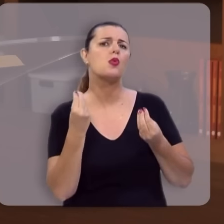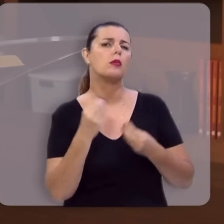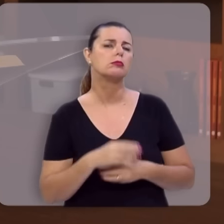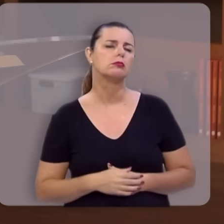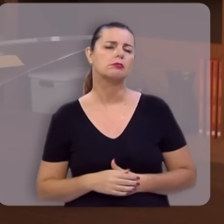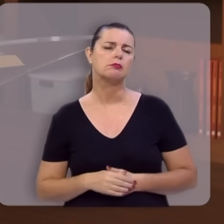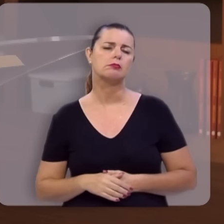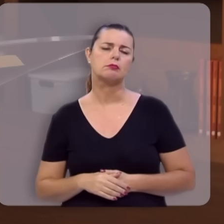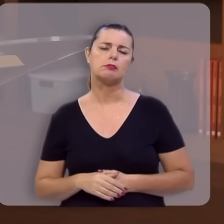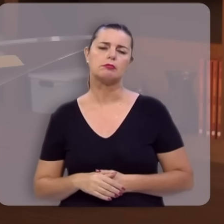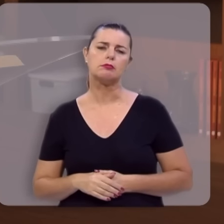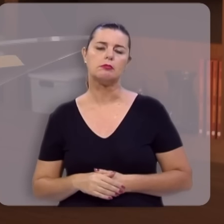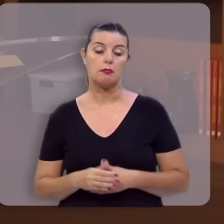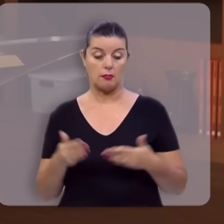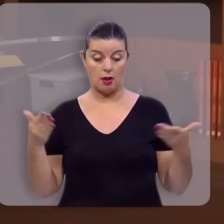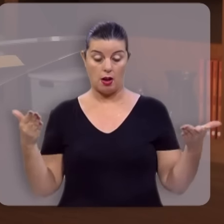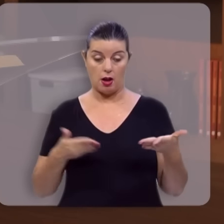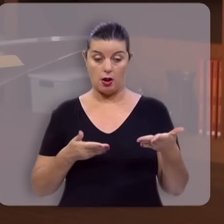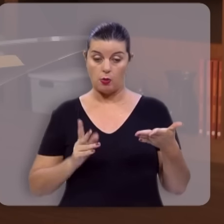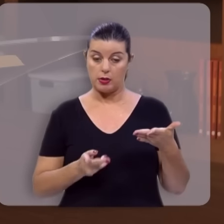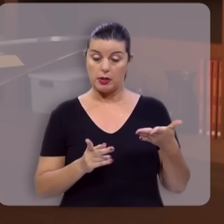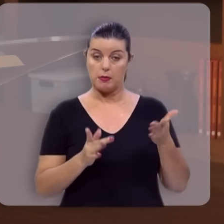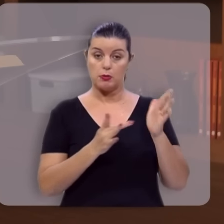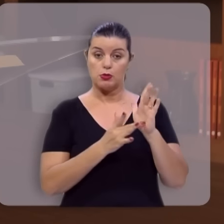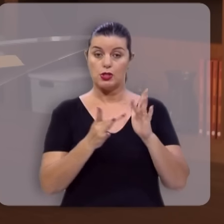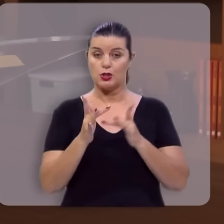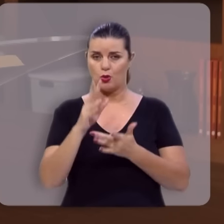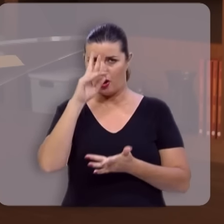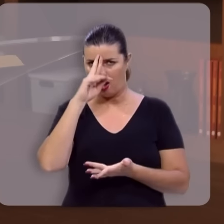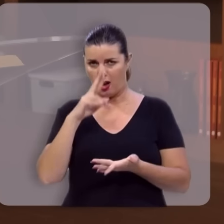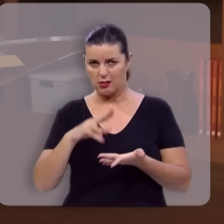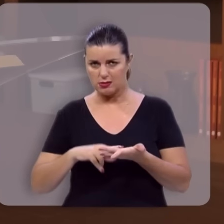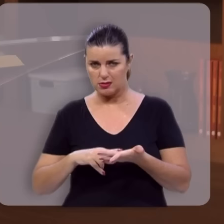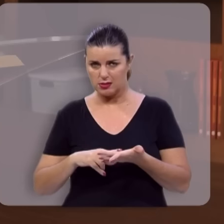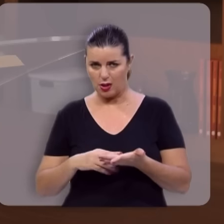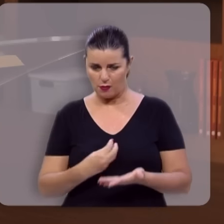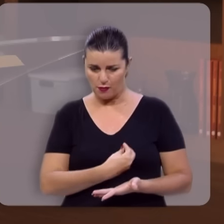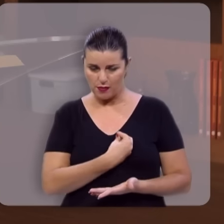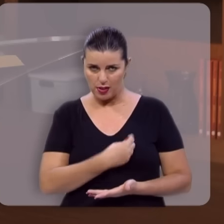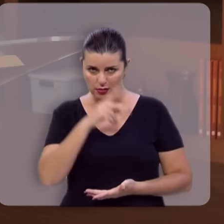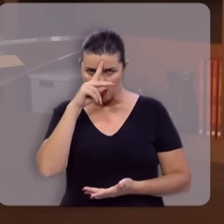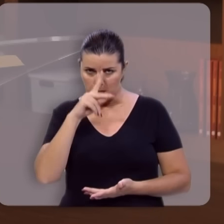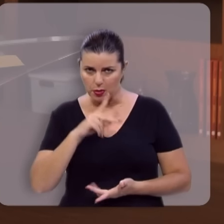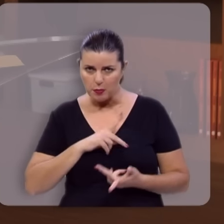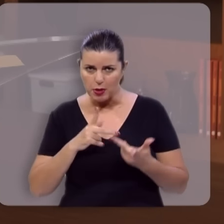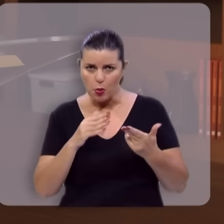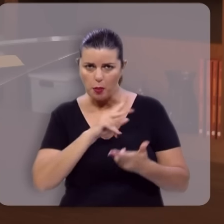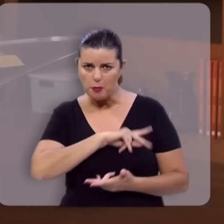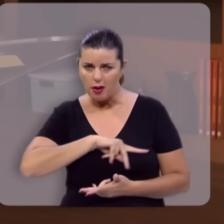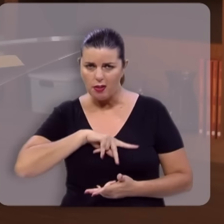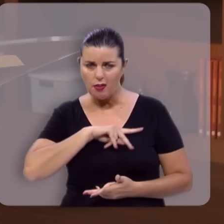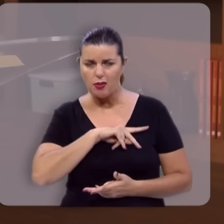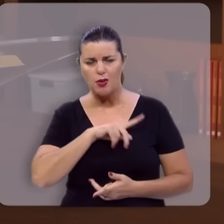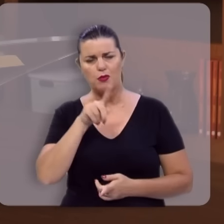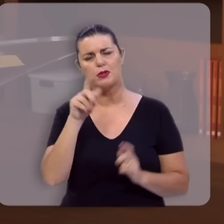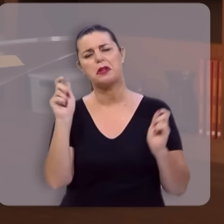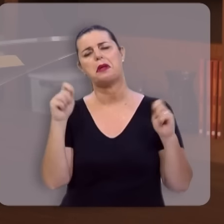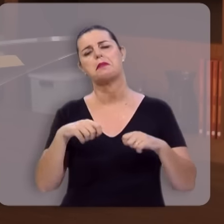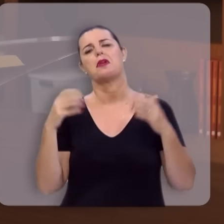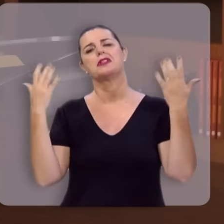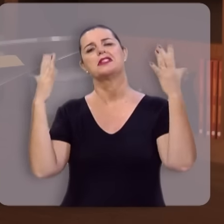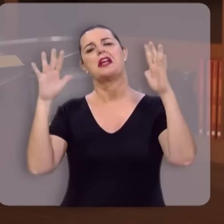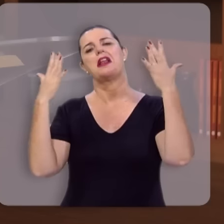futuro. Se agora mesmo Jesus for a razão da sua vida, como foi a razão da vida de Paulo, você